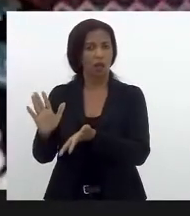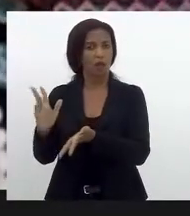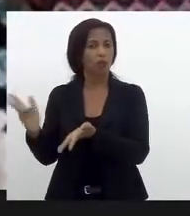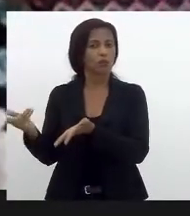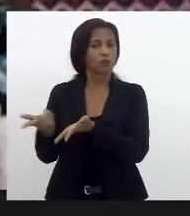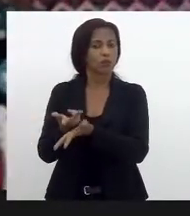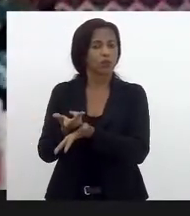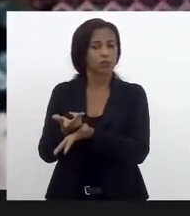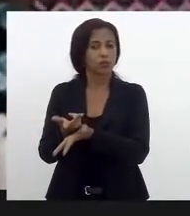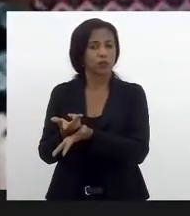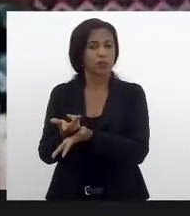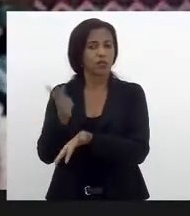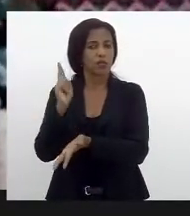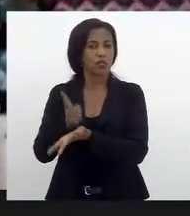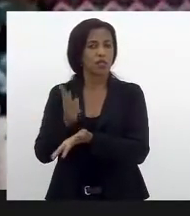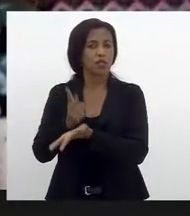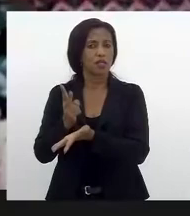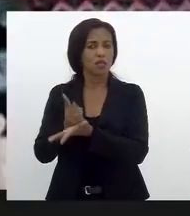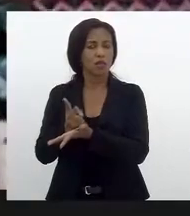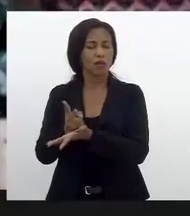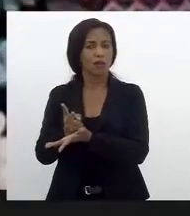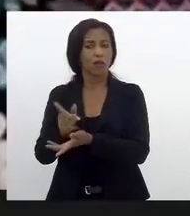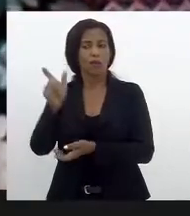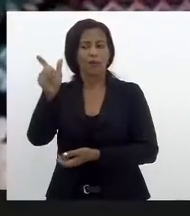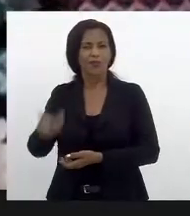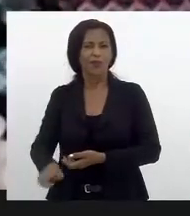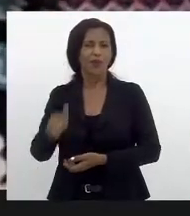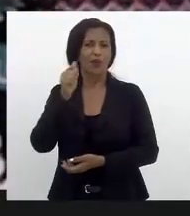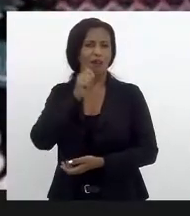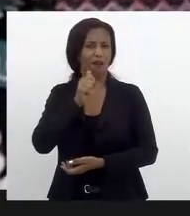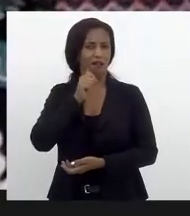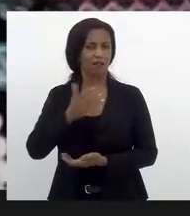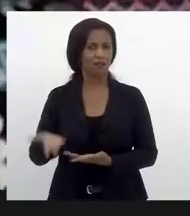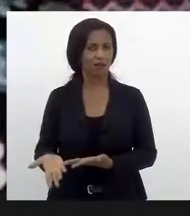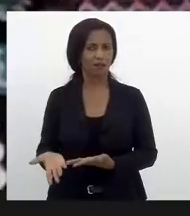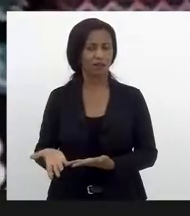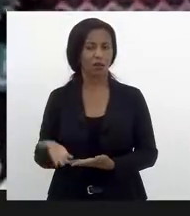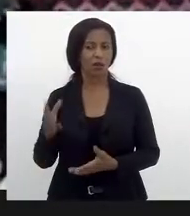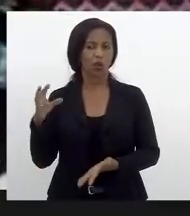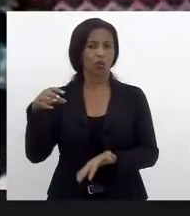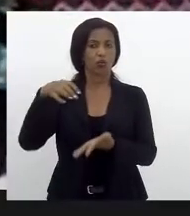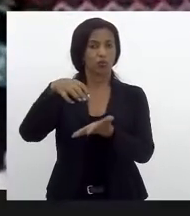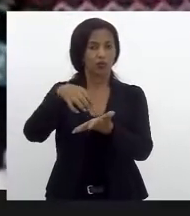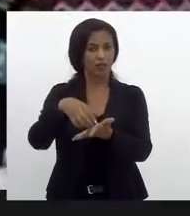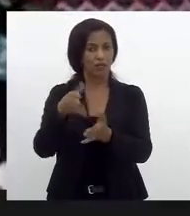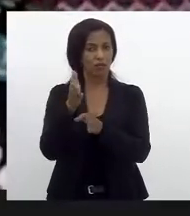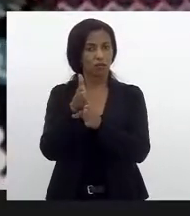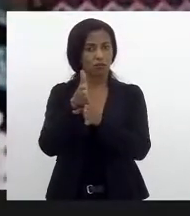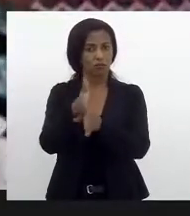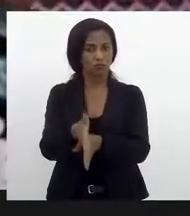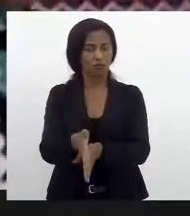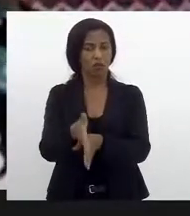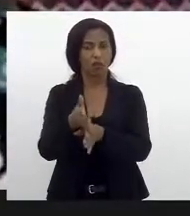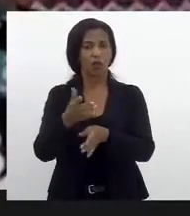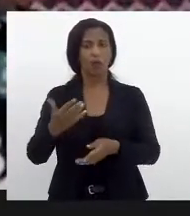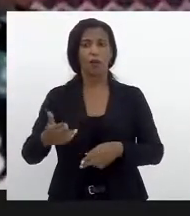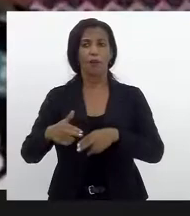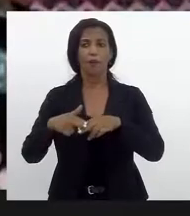sendo sempre por ser mulheres, né, no centro das questões, por